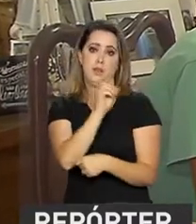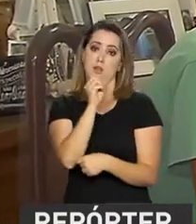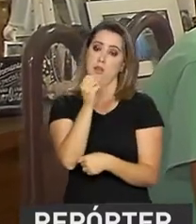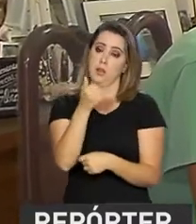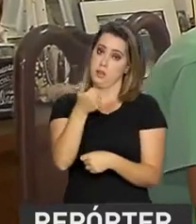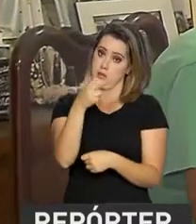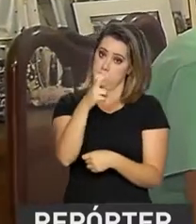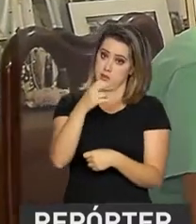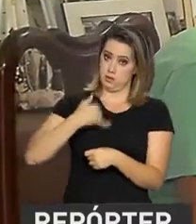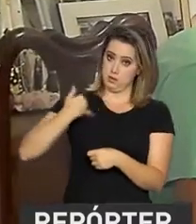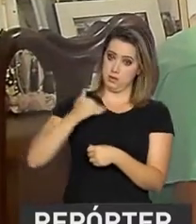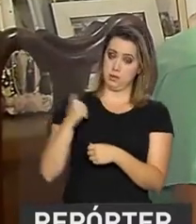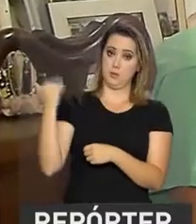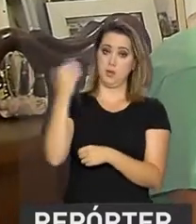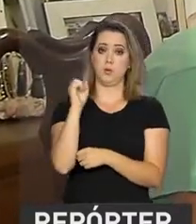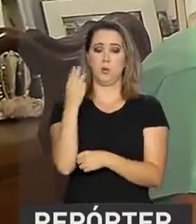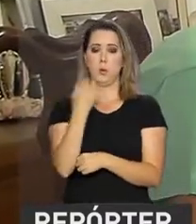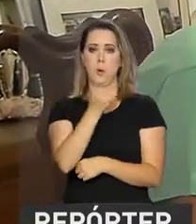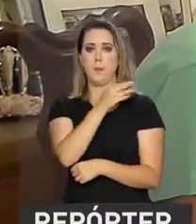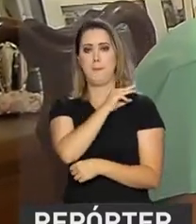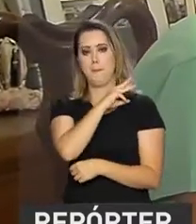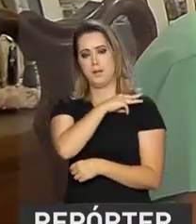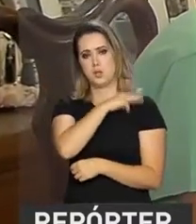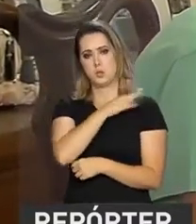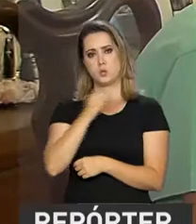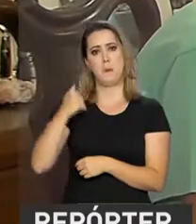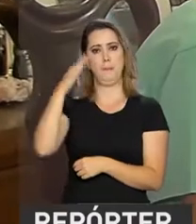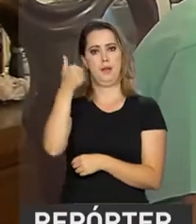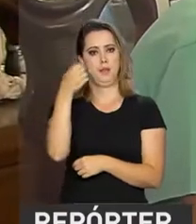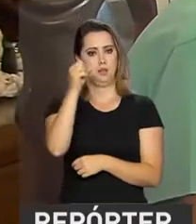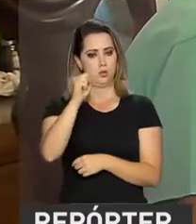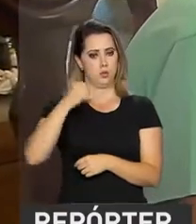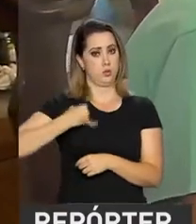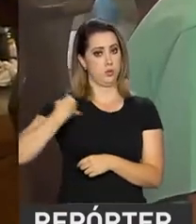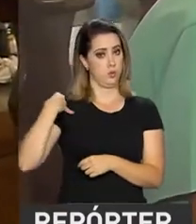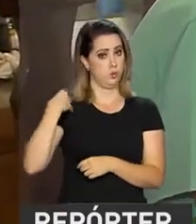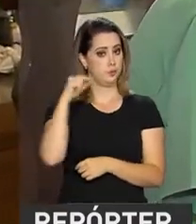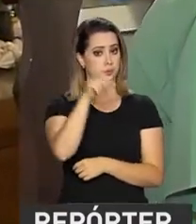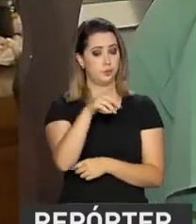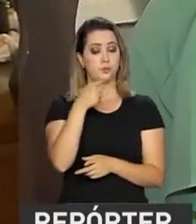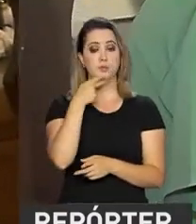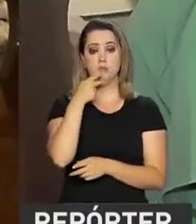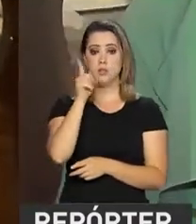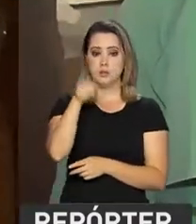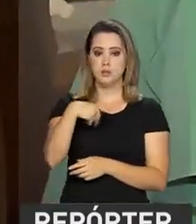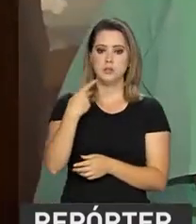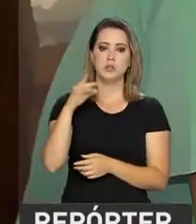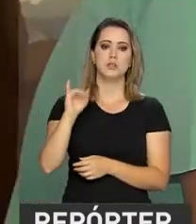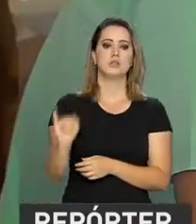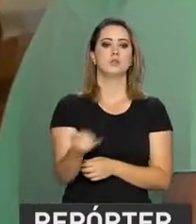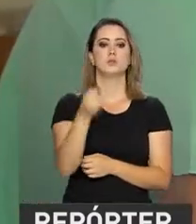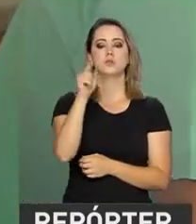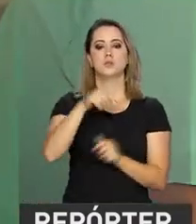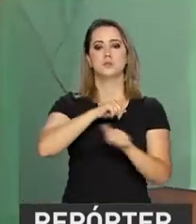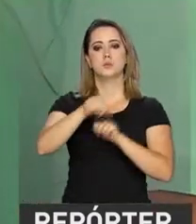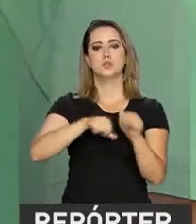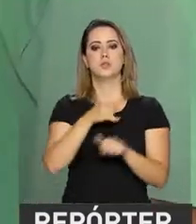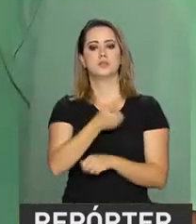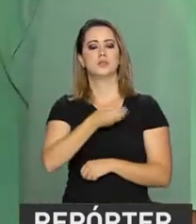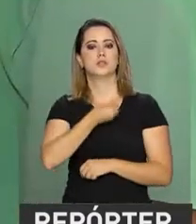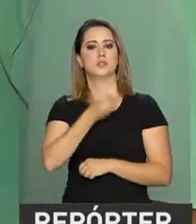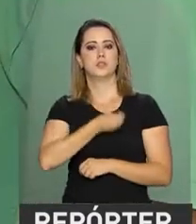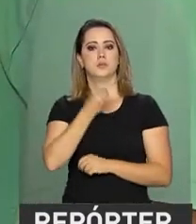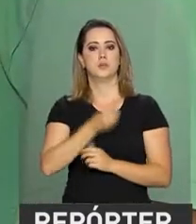mínimo 15 anos e do ensino médio para quem tem no mínimo 18 anos eo caio garante que essa oportunidade vai mudar a sua vida